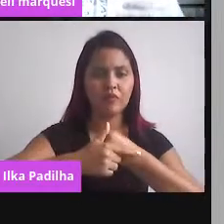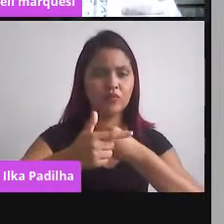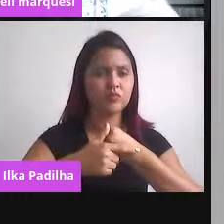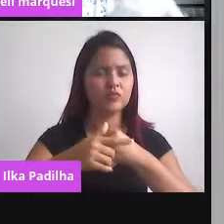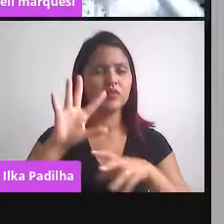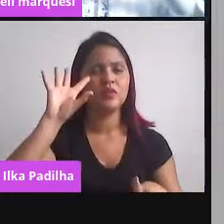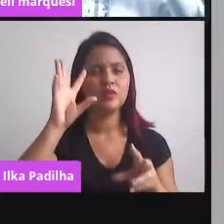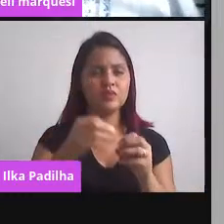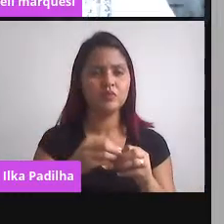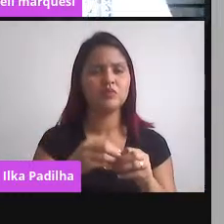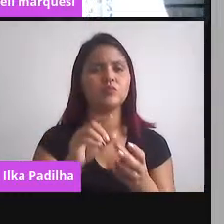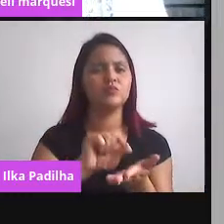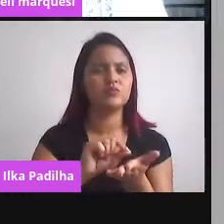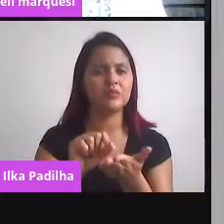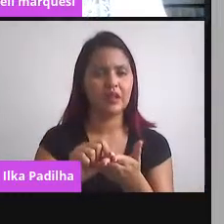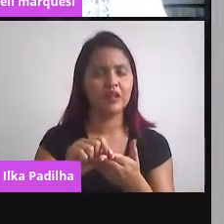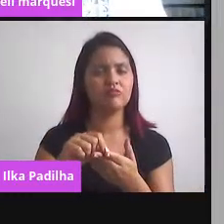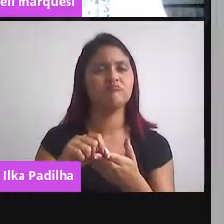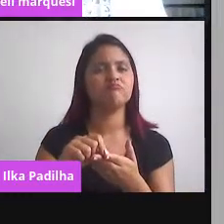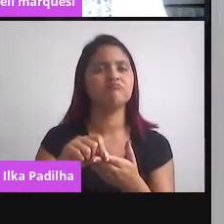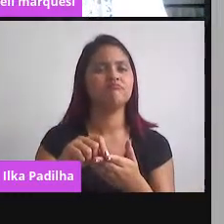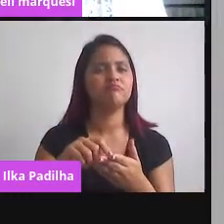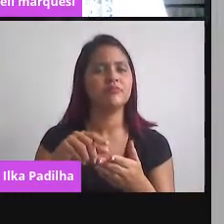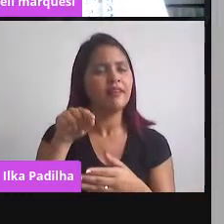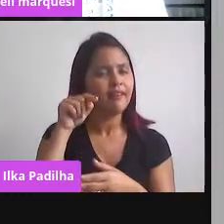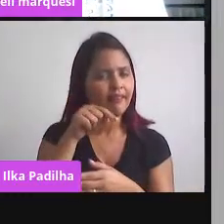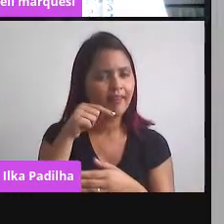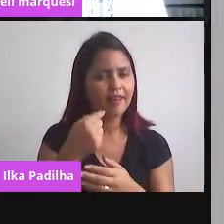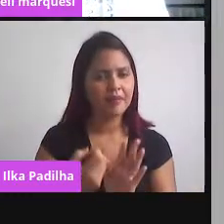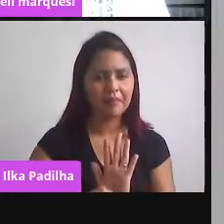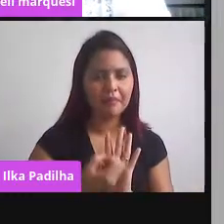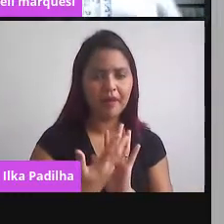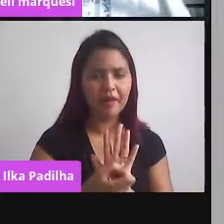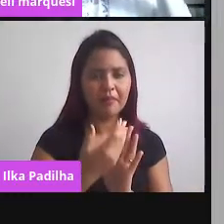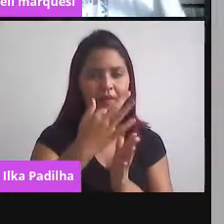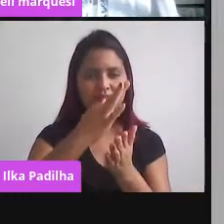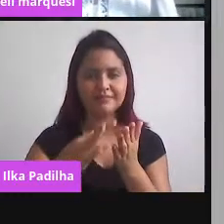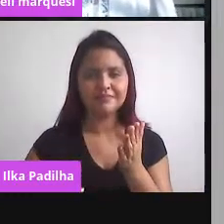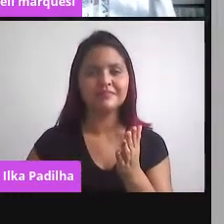artigo acadêmico, ele desenvolveu toda a tese e chegou a